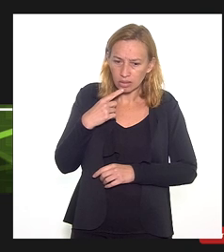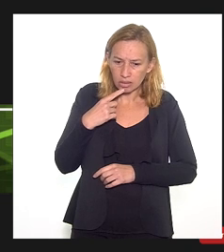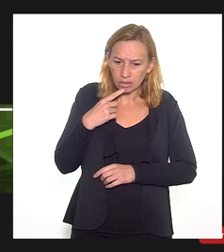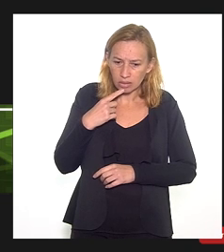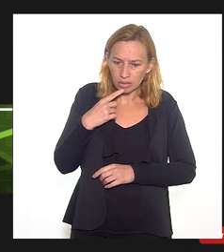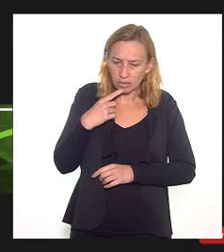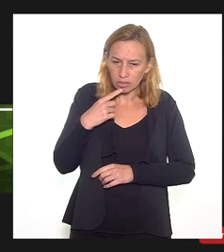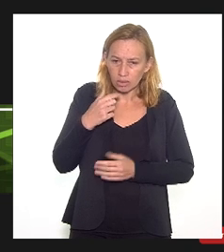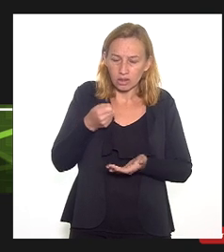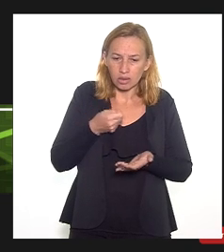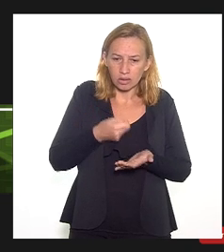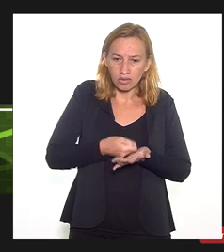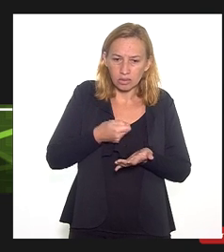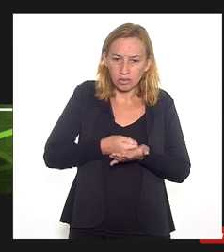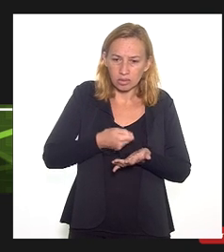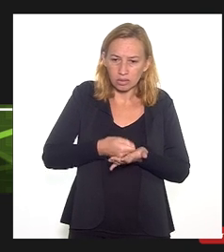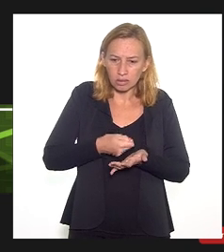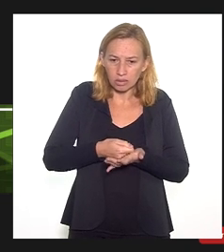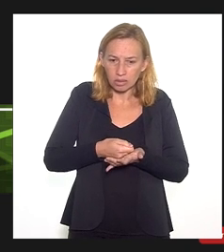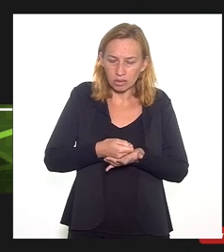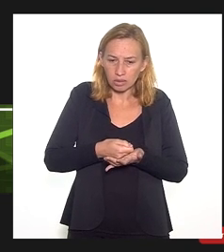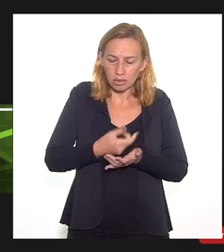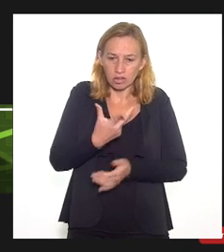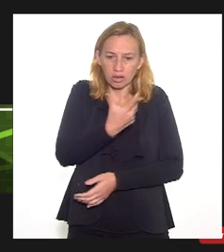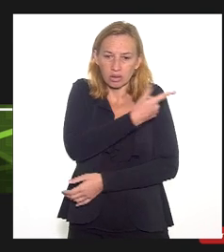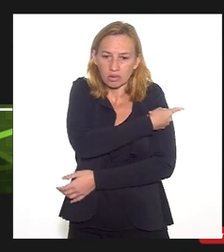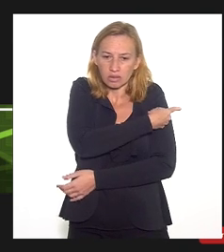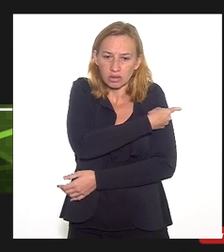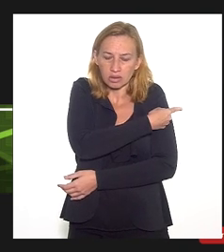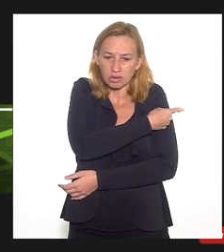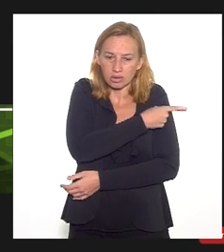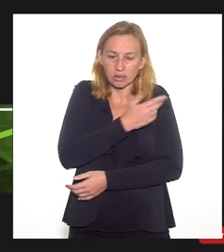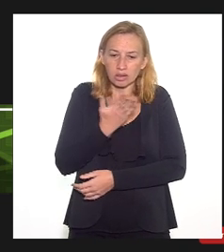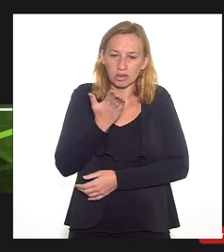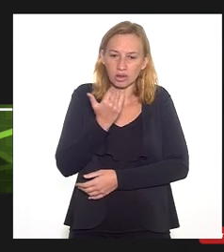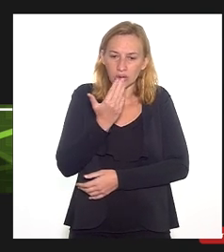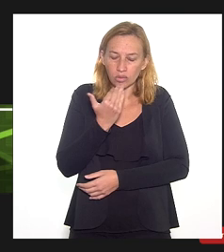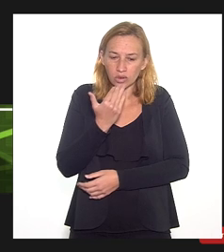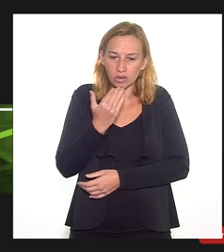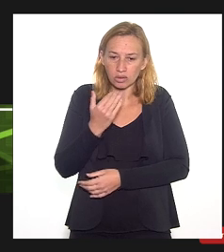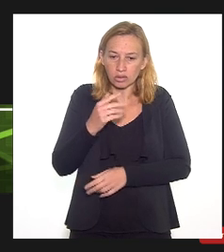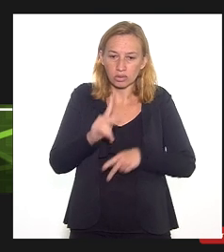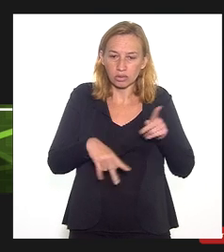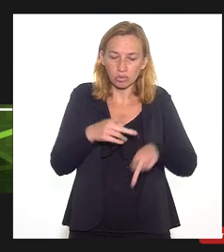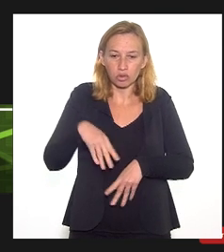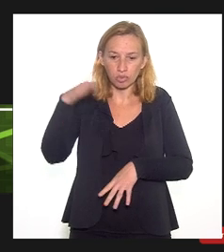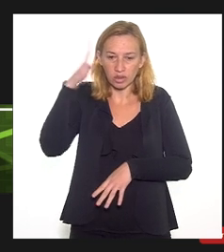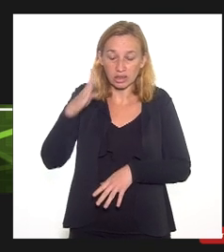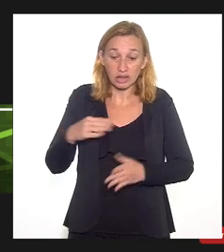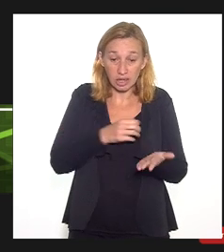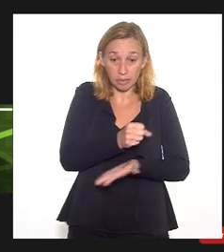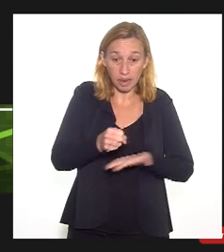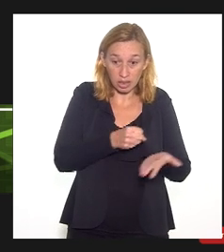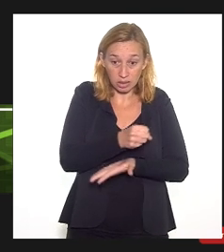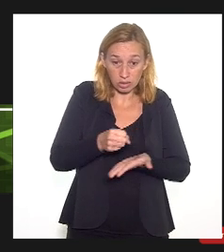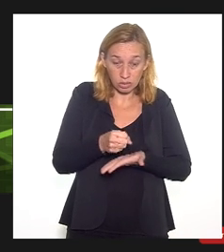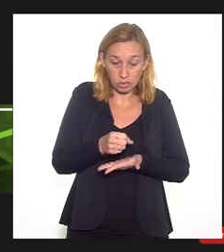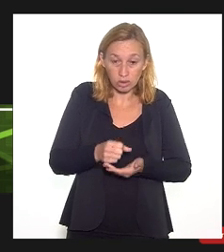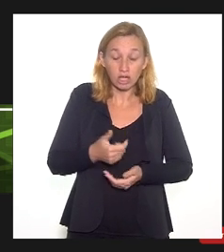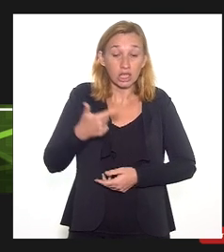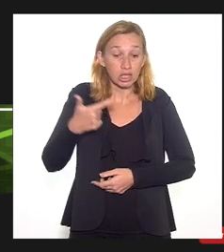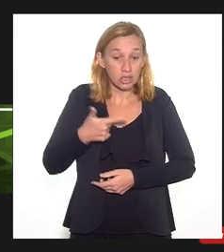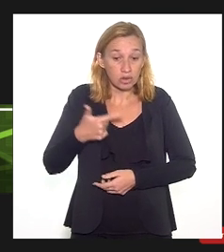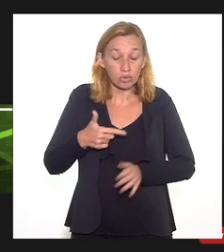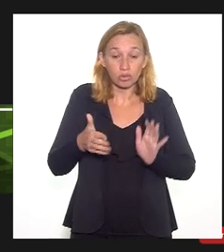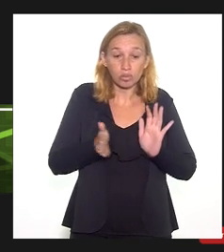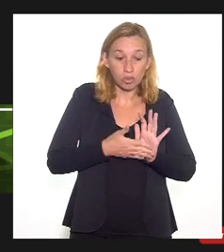cobrando reivindicando a vacinação e a alimentação do povo brasileiro que são coisas básicas e em segundo lugar